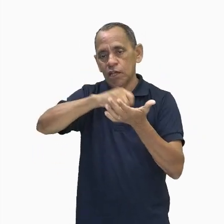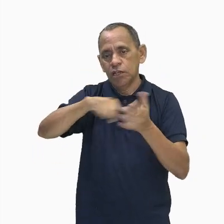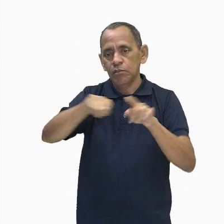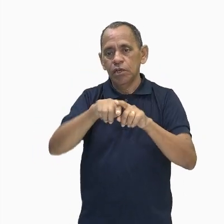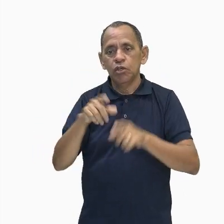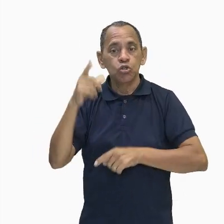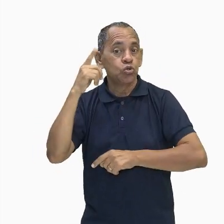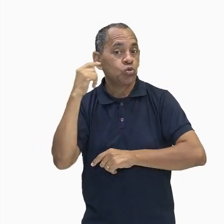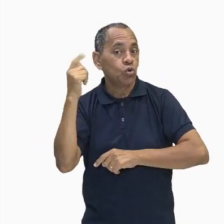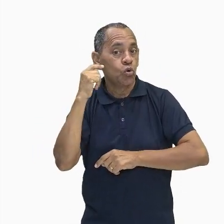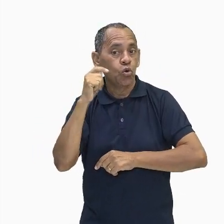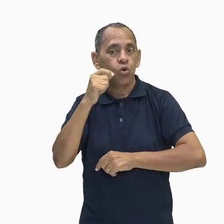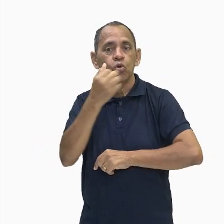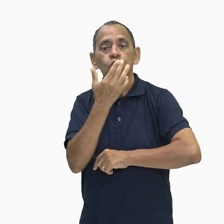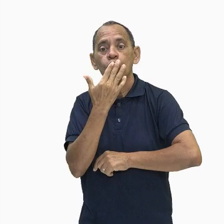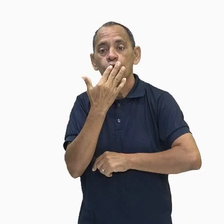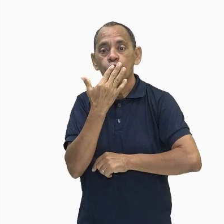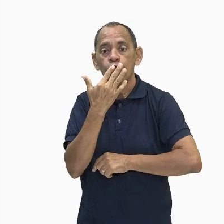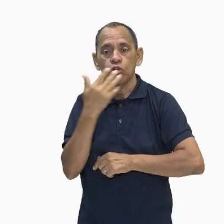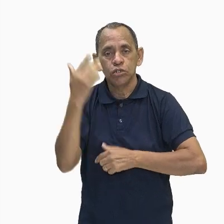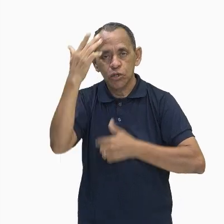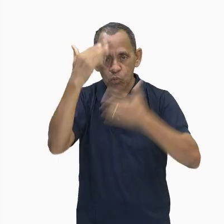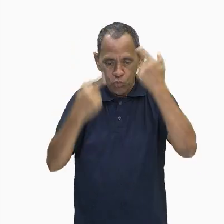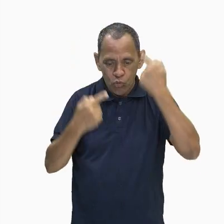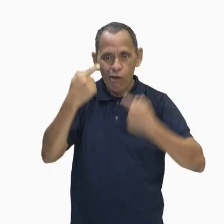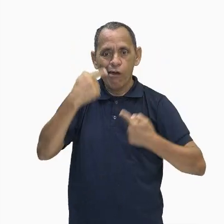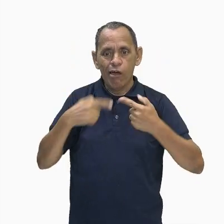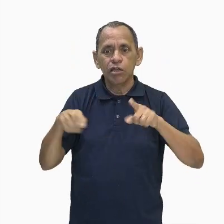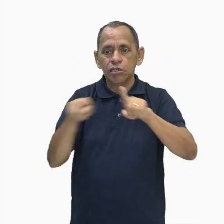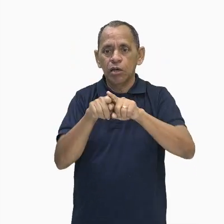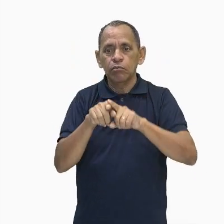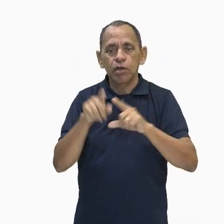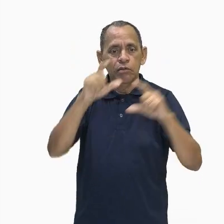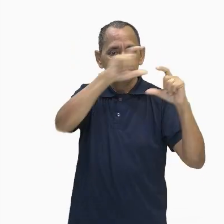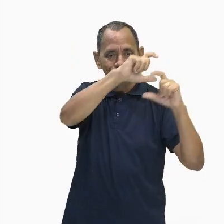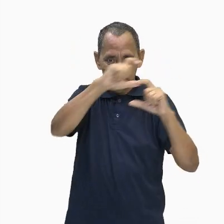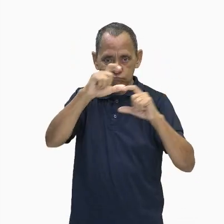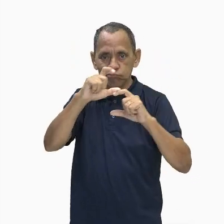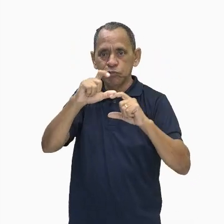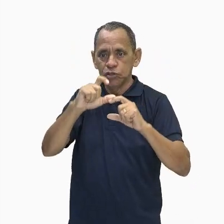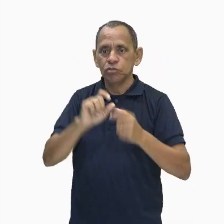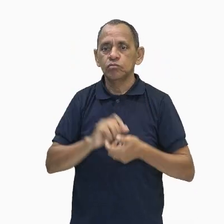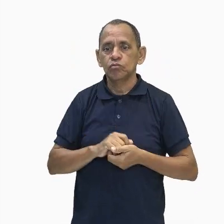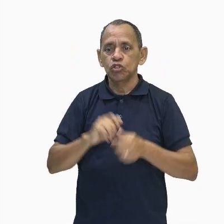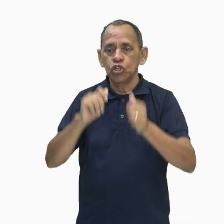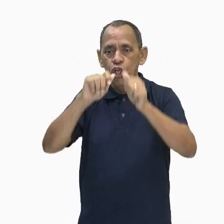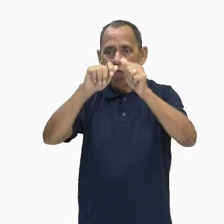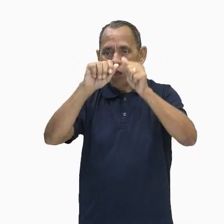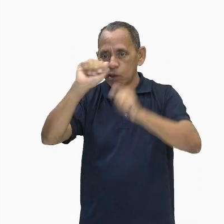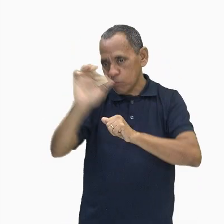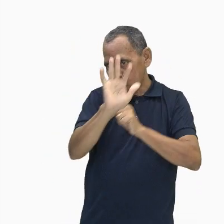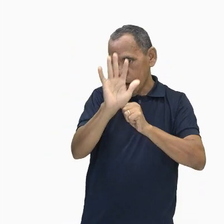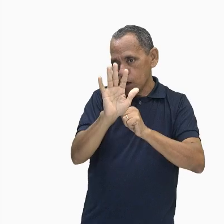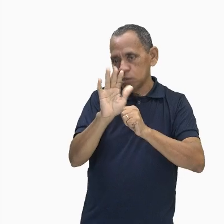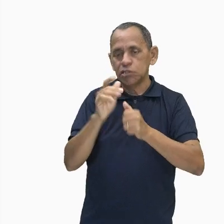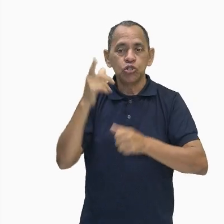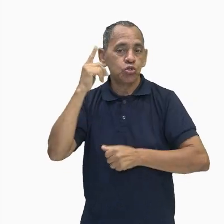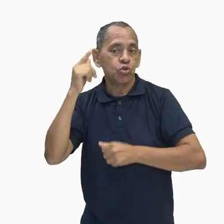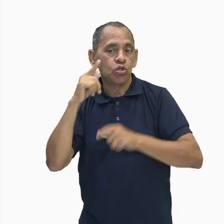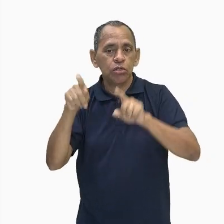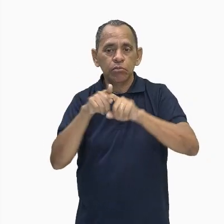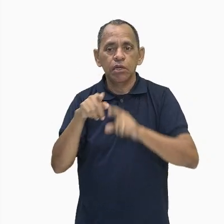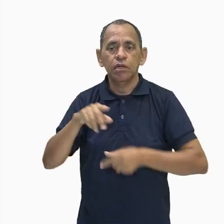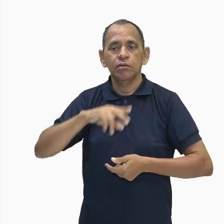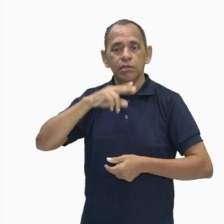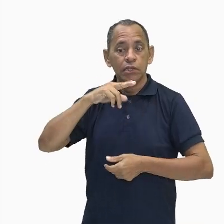ruídos, cores, gestos, desenhos, não é? Sons, é linguagem não verbal. E